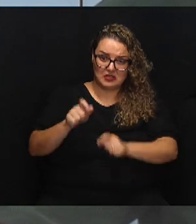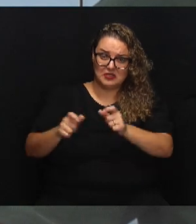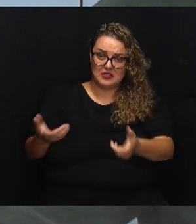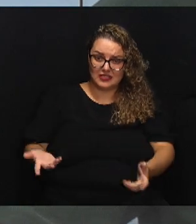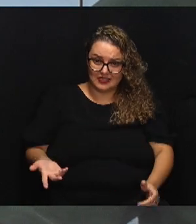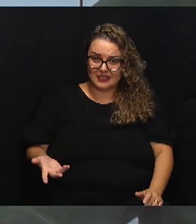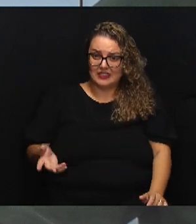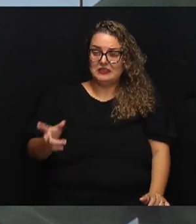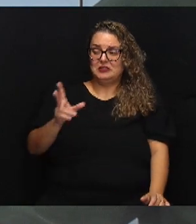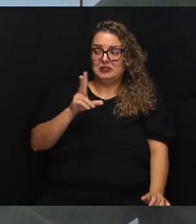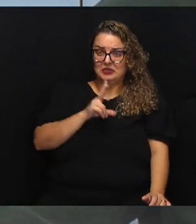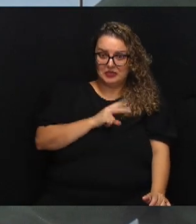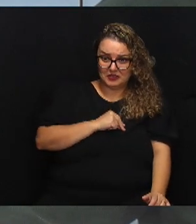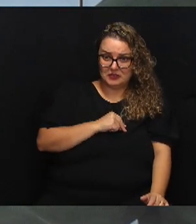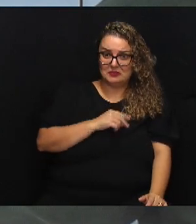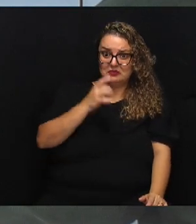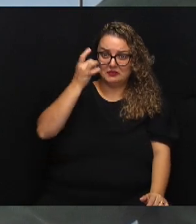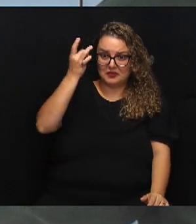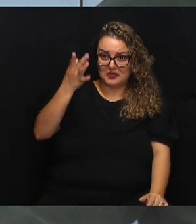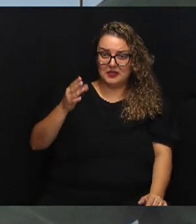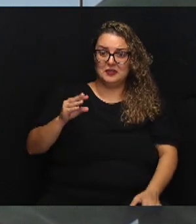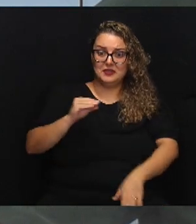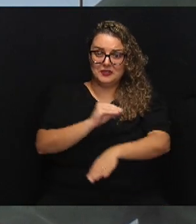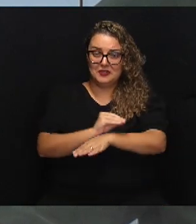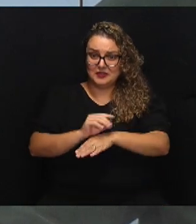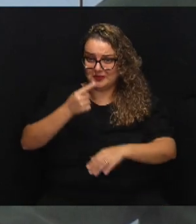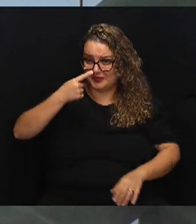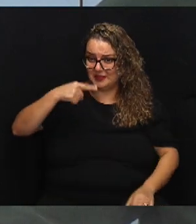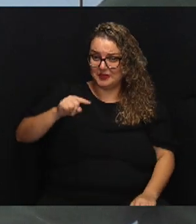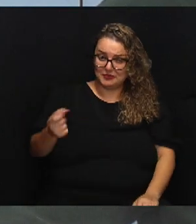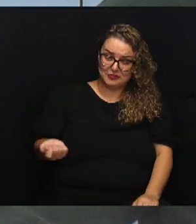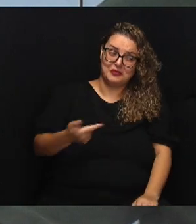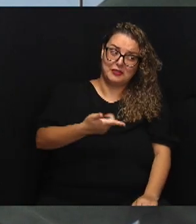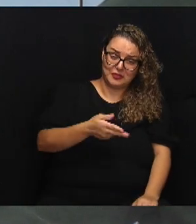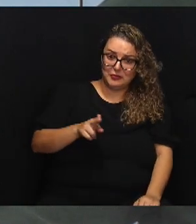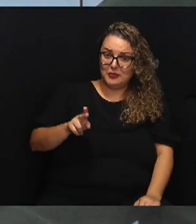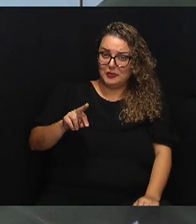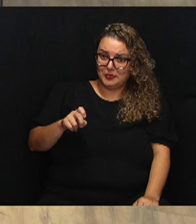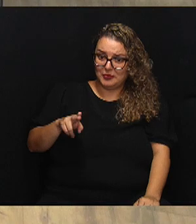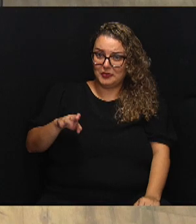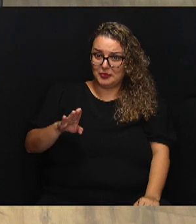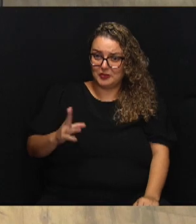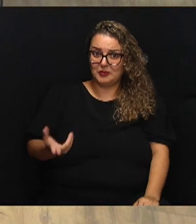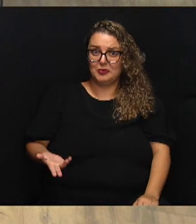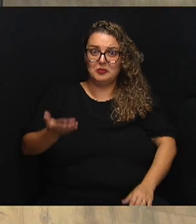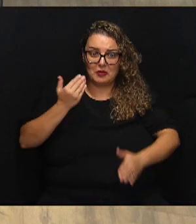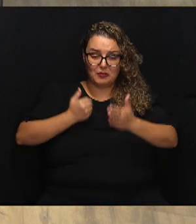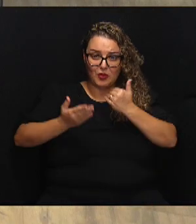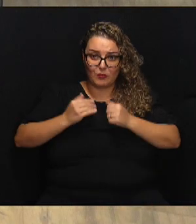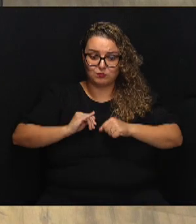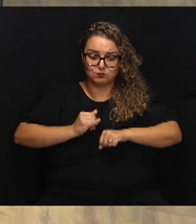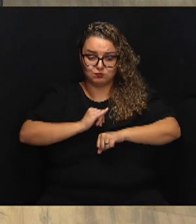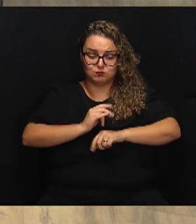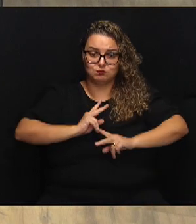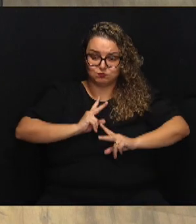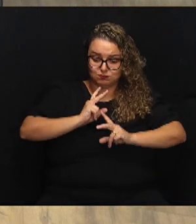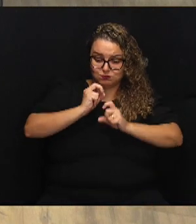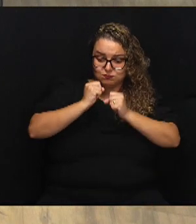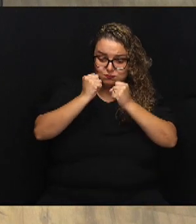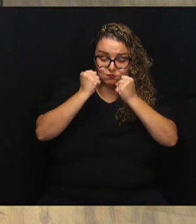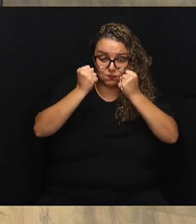falou, olha, é mais fácil cuidar de um elefante do que... E ele se alimentou e ele foi se fortalecendo.